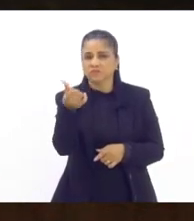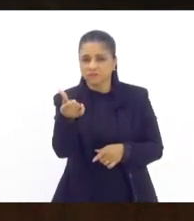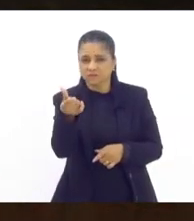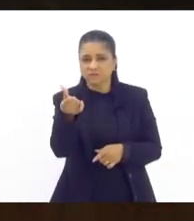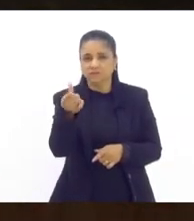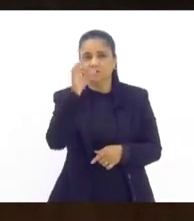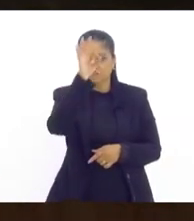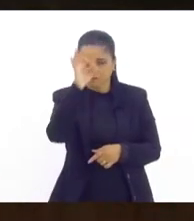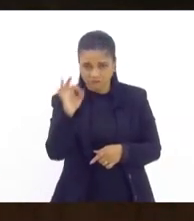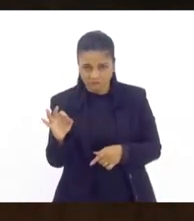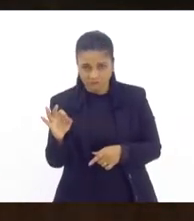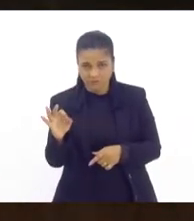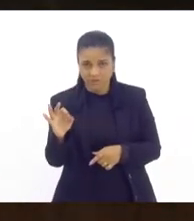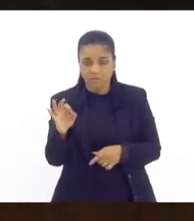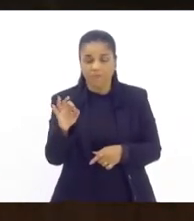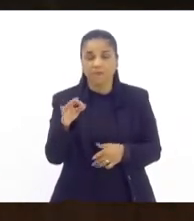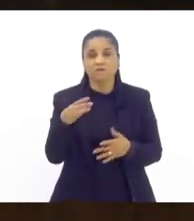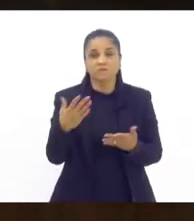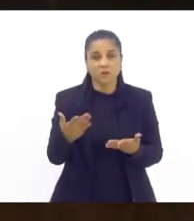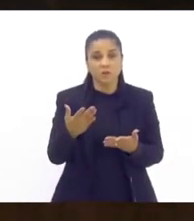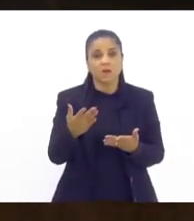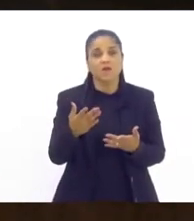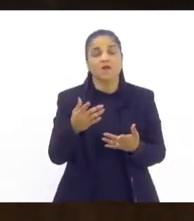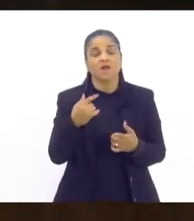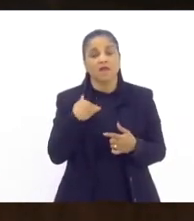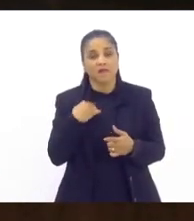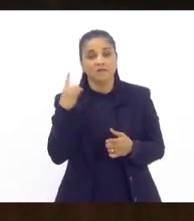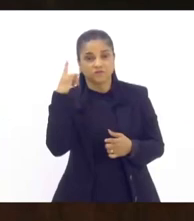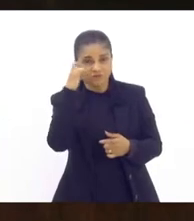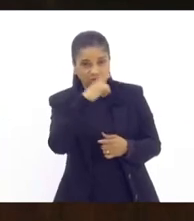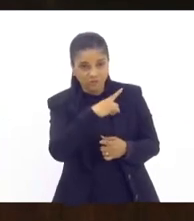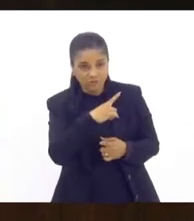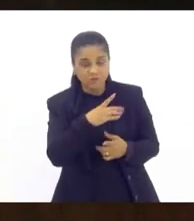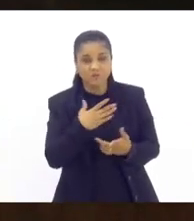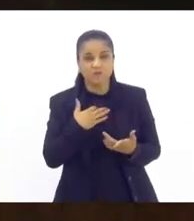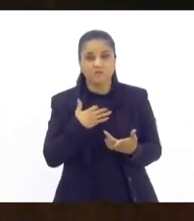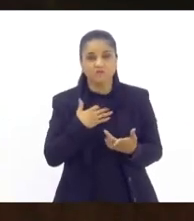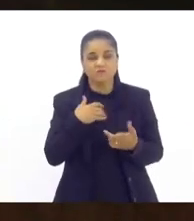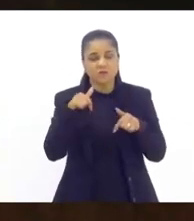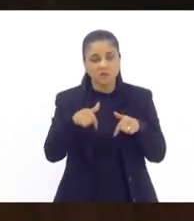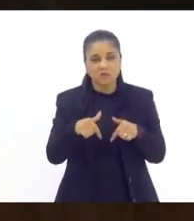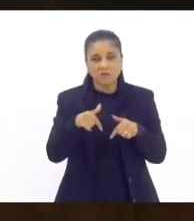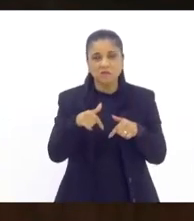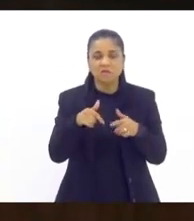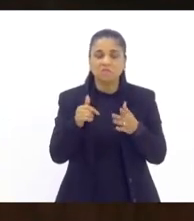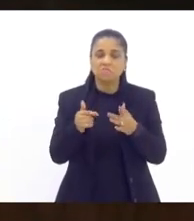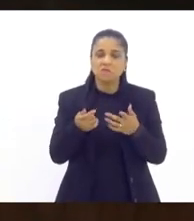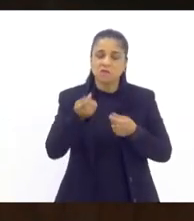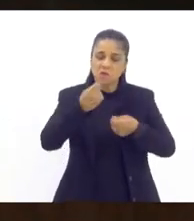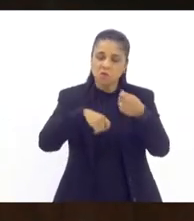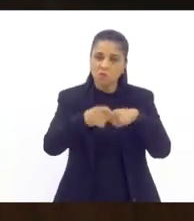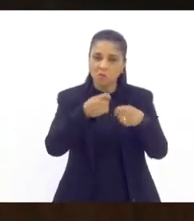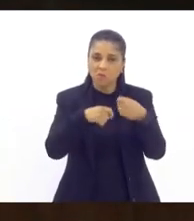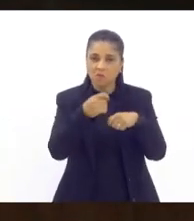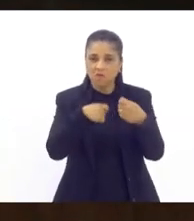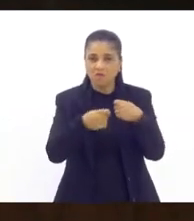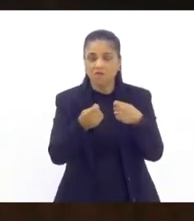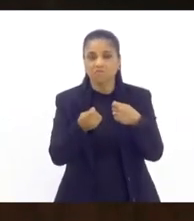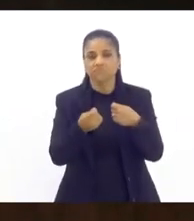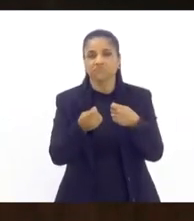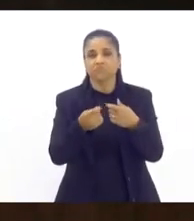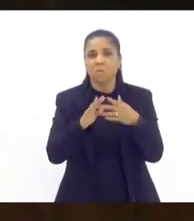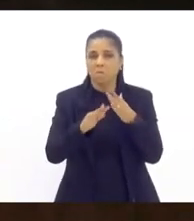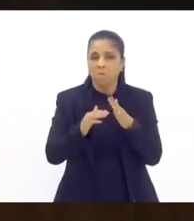5,6%. Ou seja, é muito temerário a gente falar aqui em recuperação econômica sem tocar